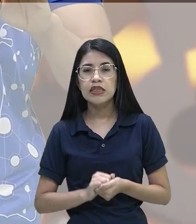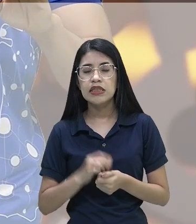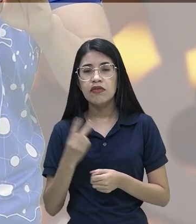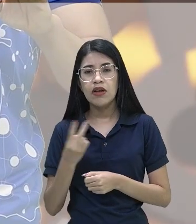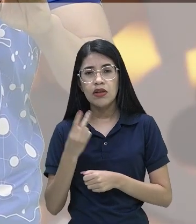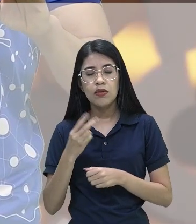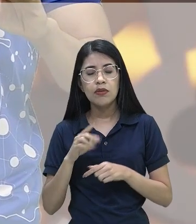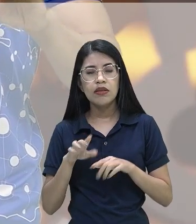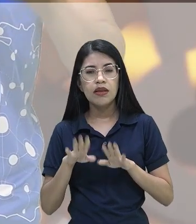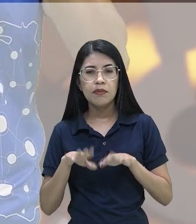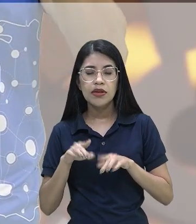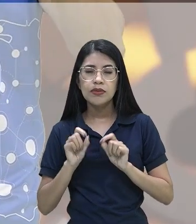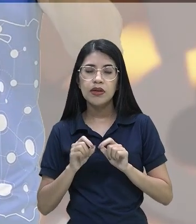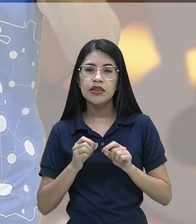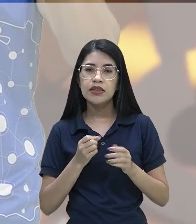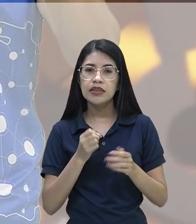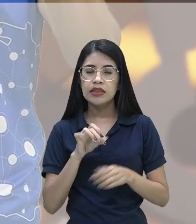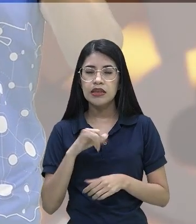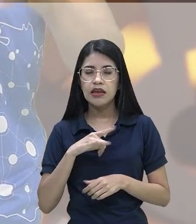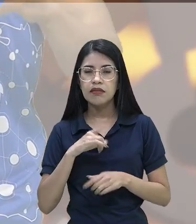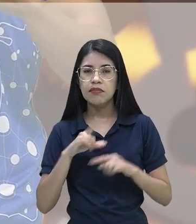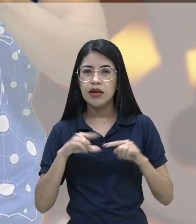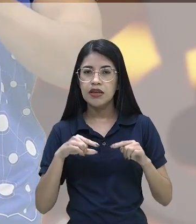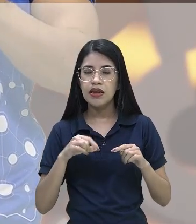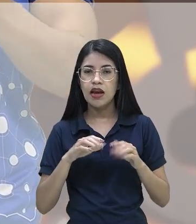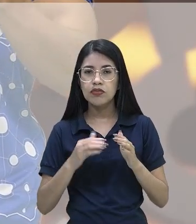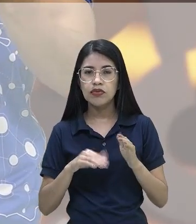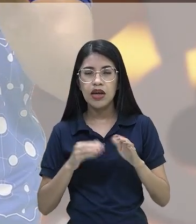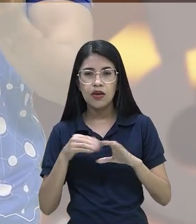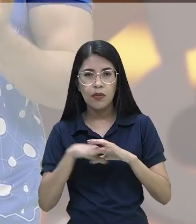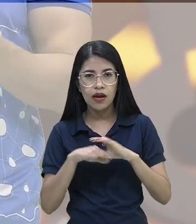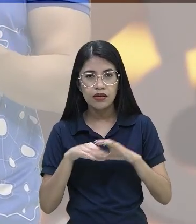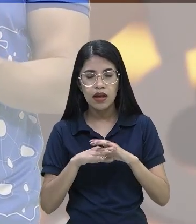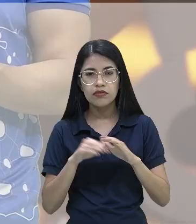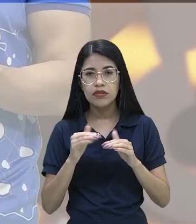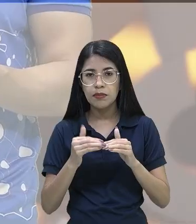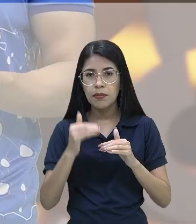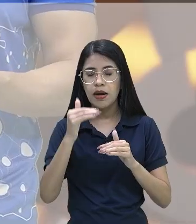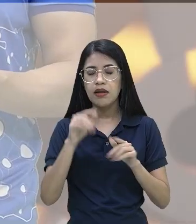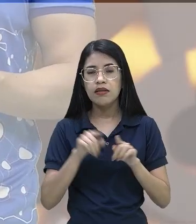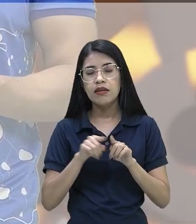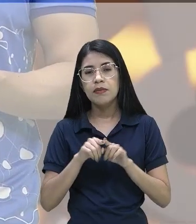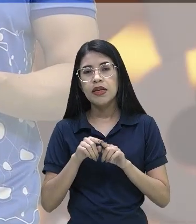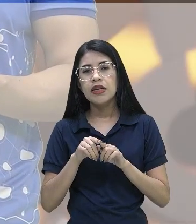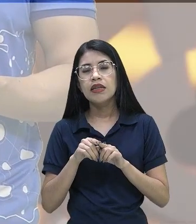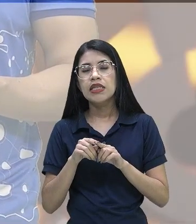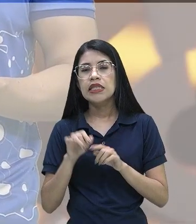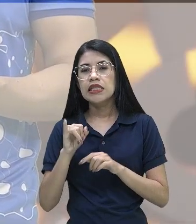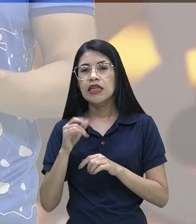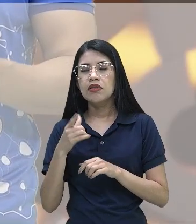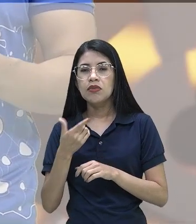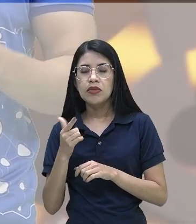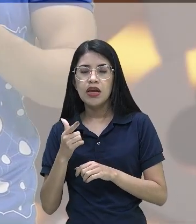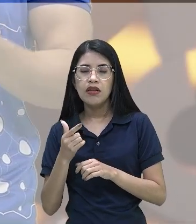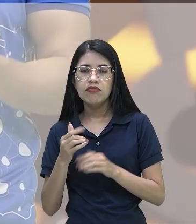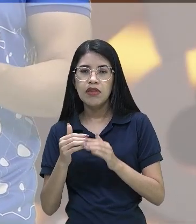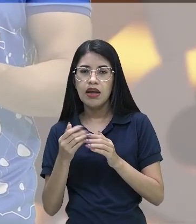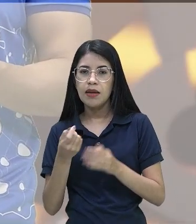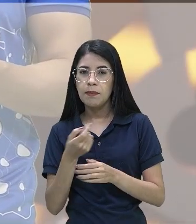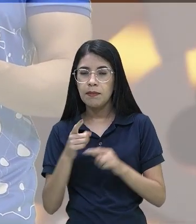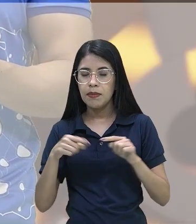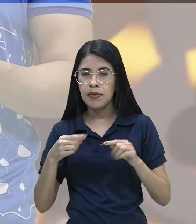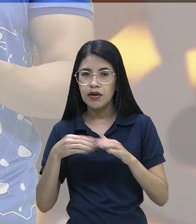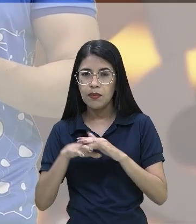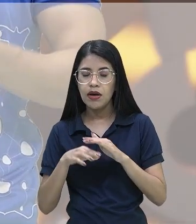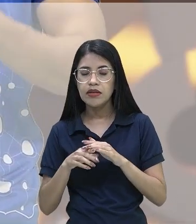menos produtos eu tenho no mercado, maior é o preço. Então, o mercado faz esse processo de regulação dentro do capitalismo. No